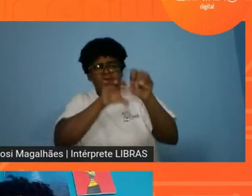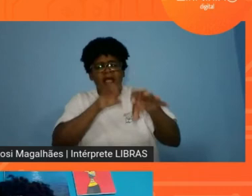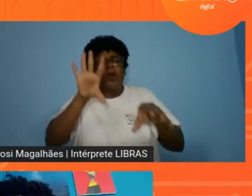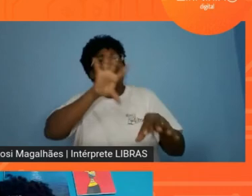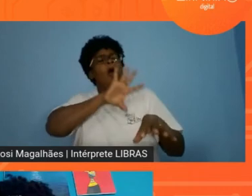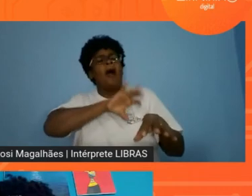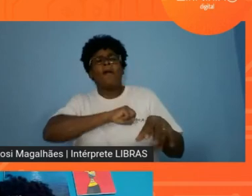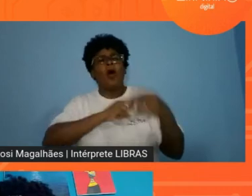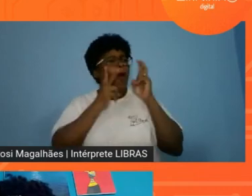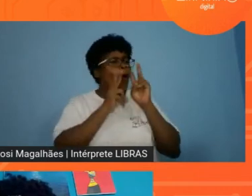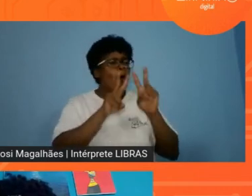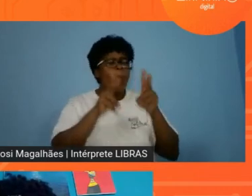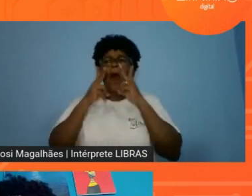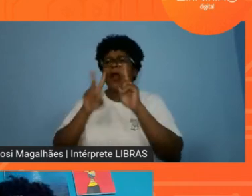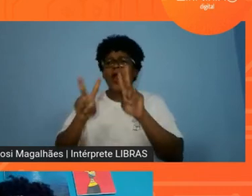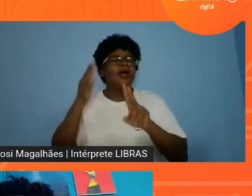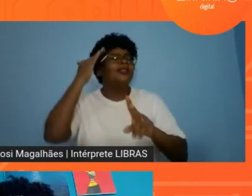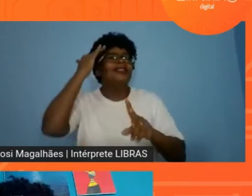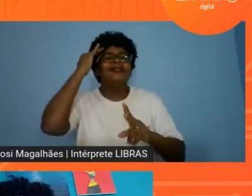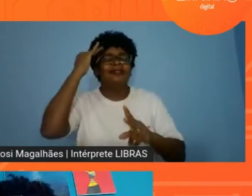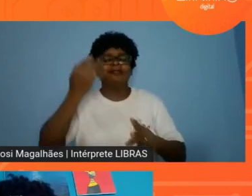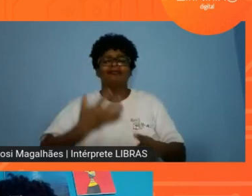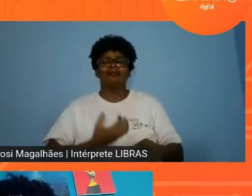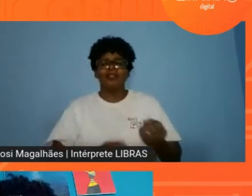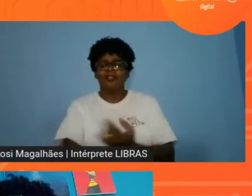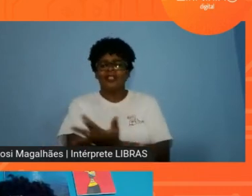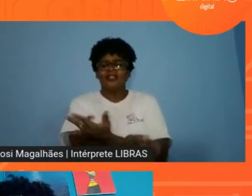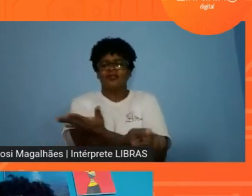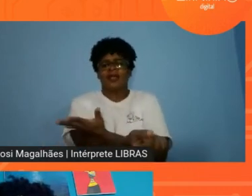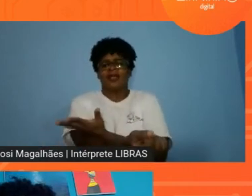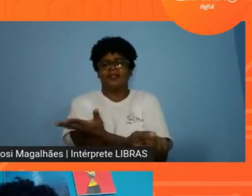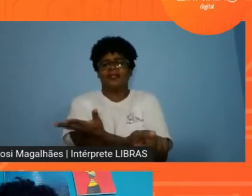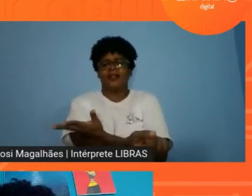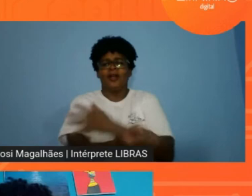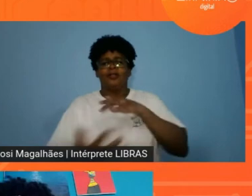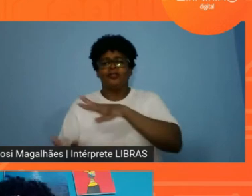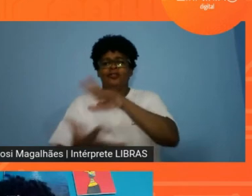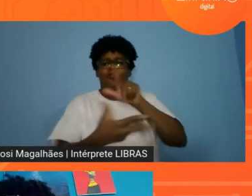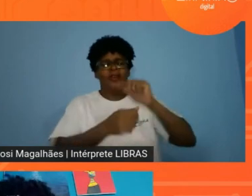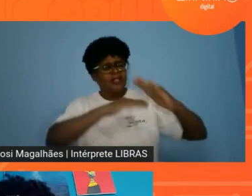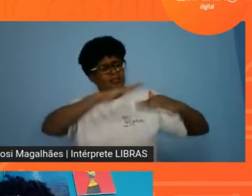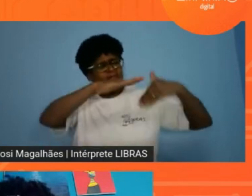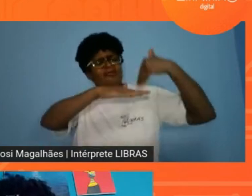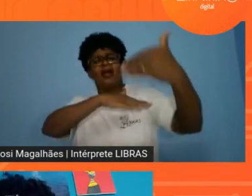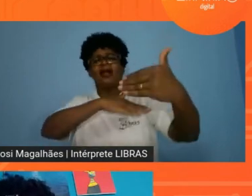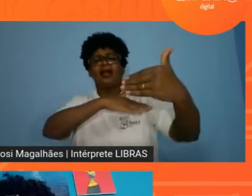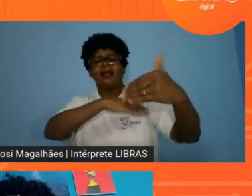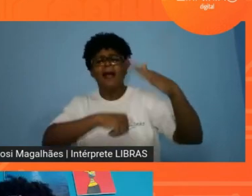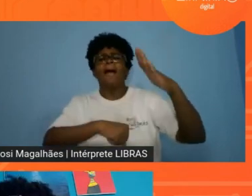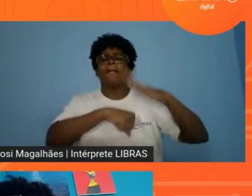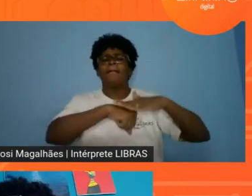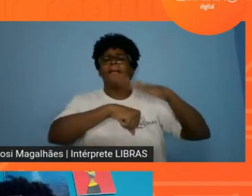da compreensão e do entendimento do universo alheio. E mais ainda, dentro